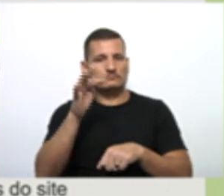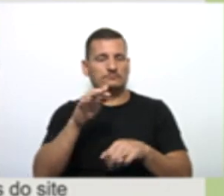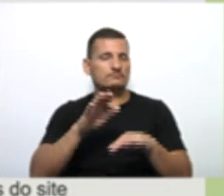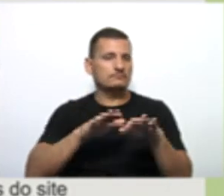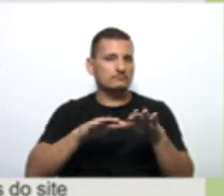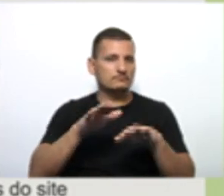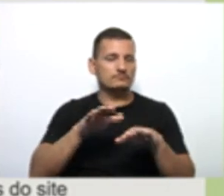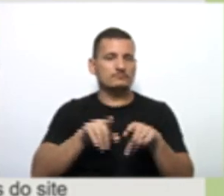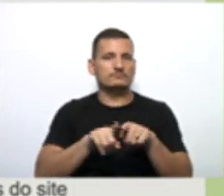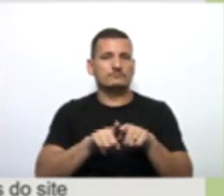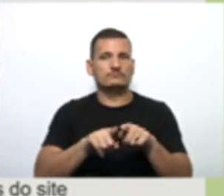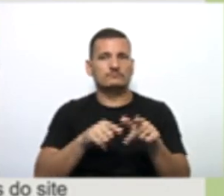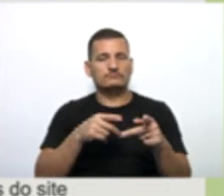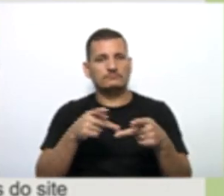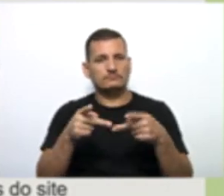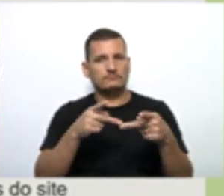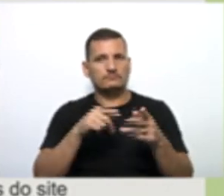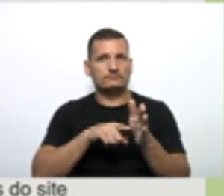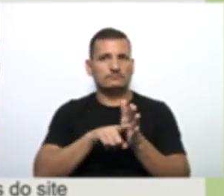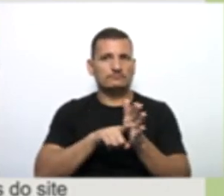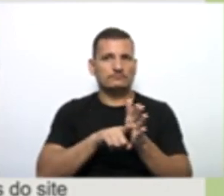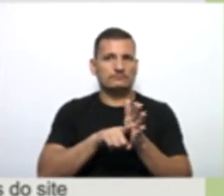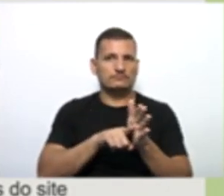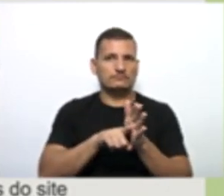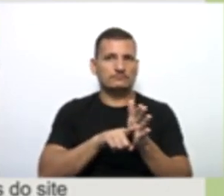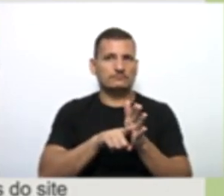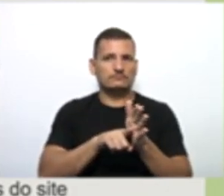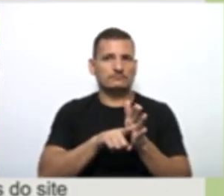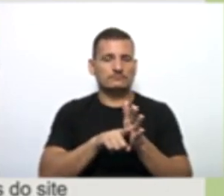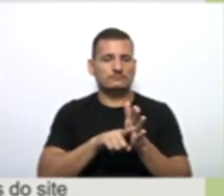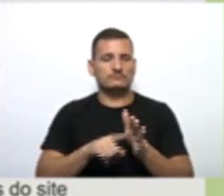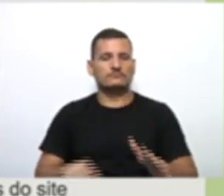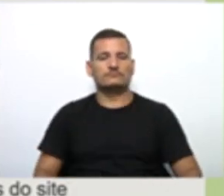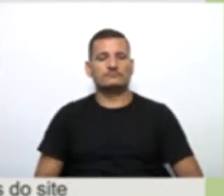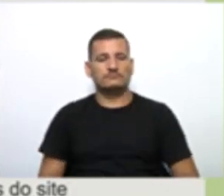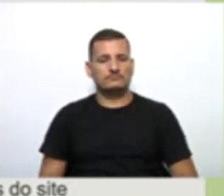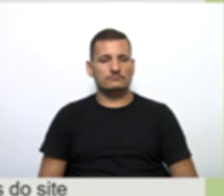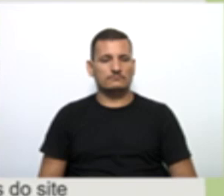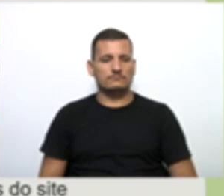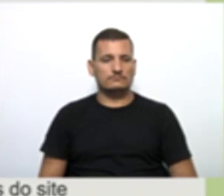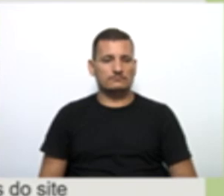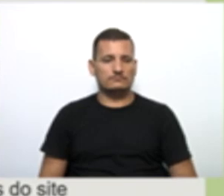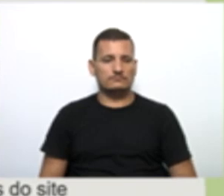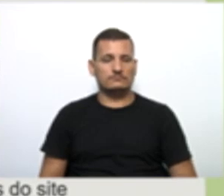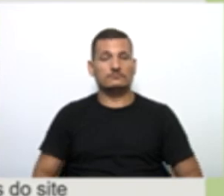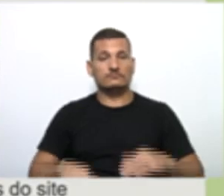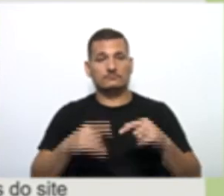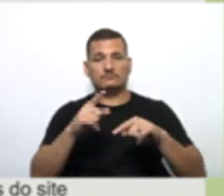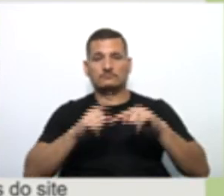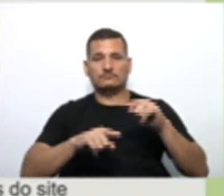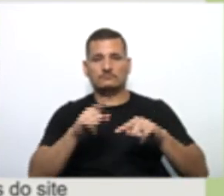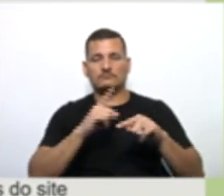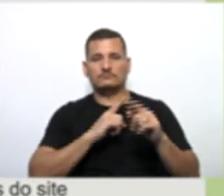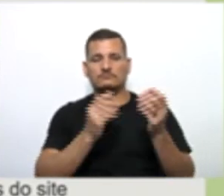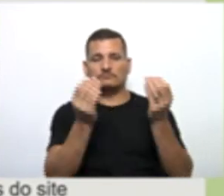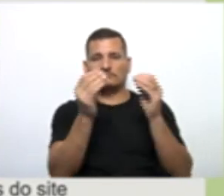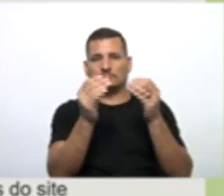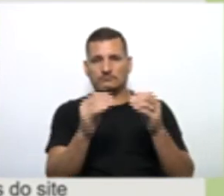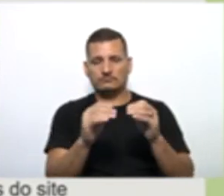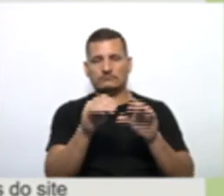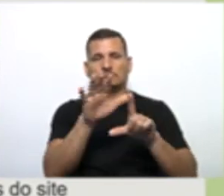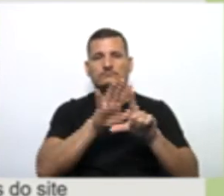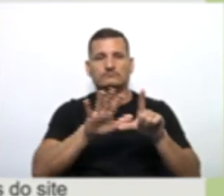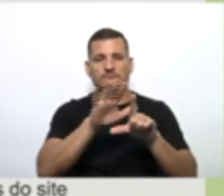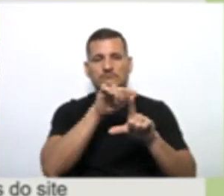projeto de pesquisa. O passo a passo do banner você vai usar aqui na nossa disciplina efetivamente. Então, o material está todo disponível